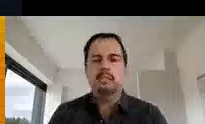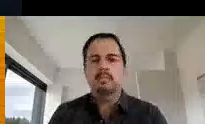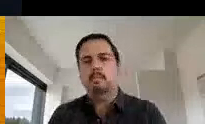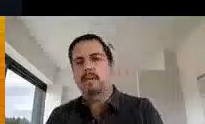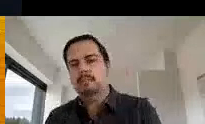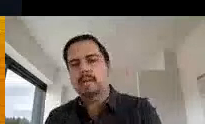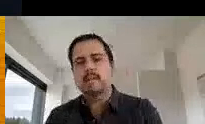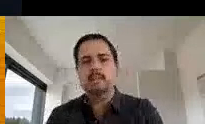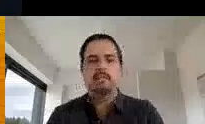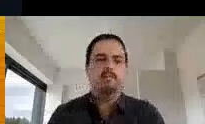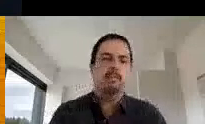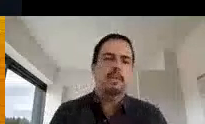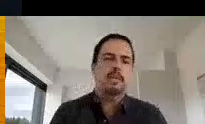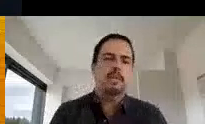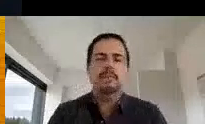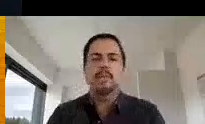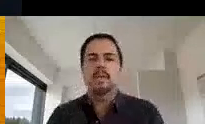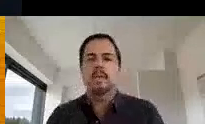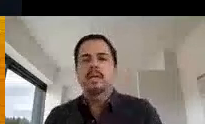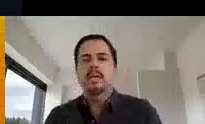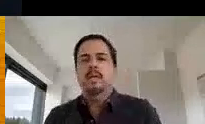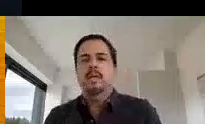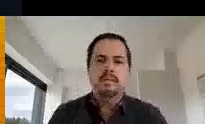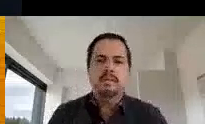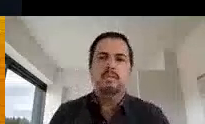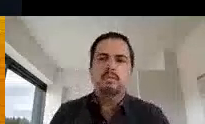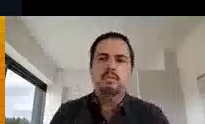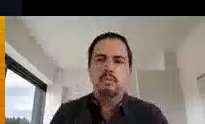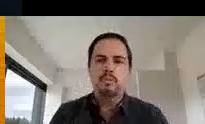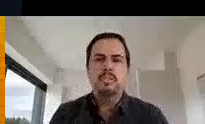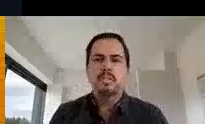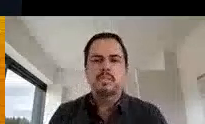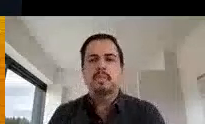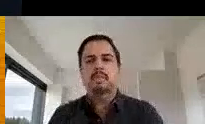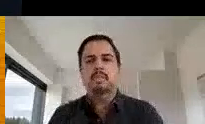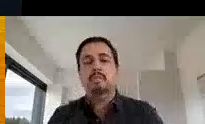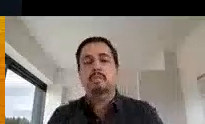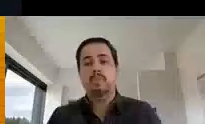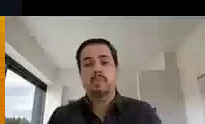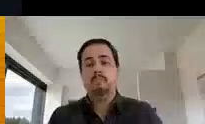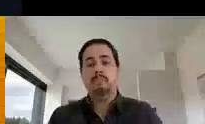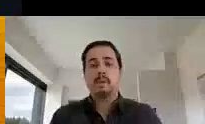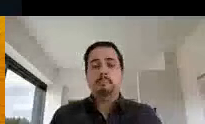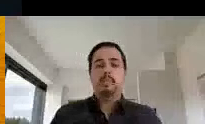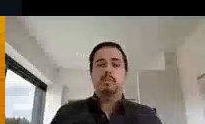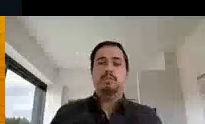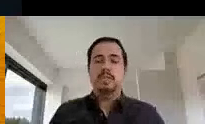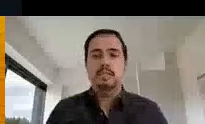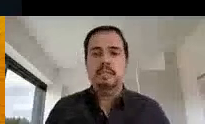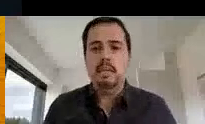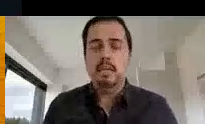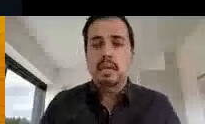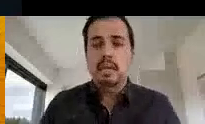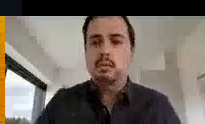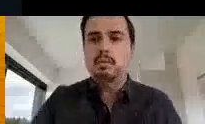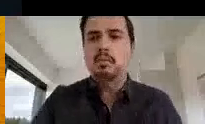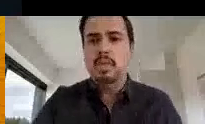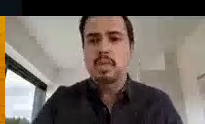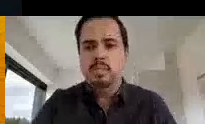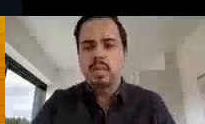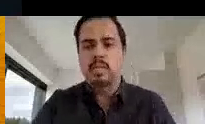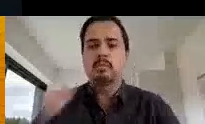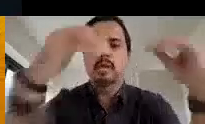para o site, levou para o marketplace, levou para o WhatsApp, né? Você fazer o uso de todas essas métricas para você ir mapeando a eficiência